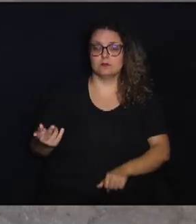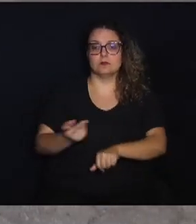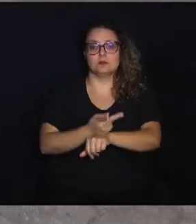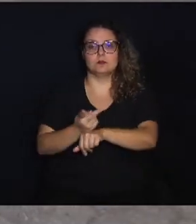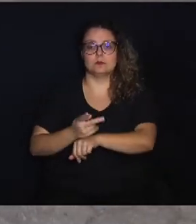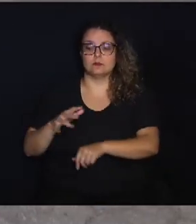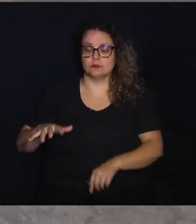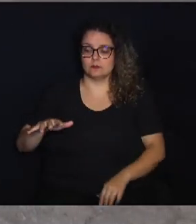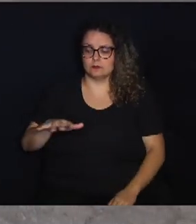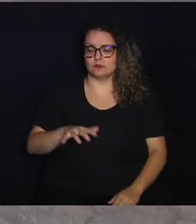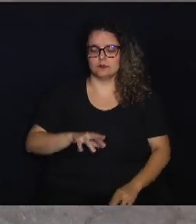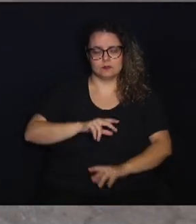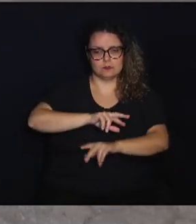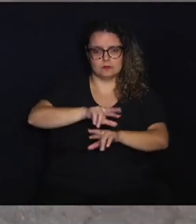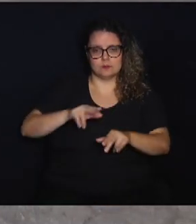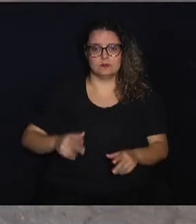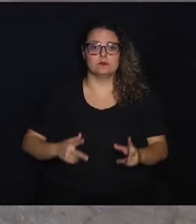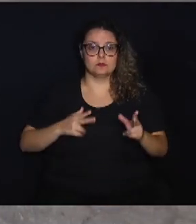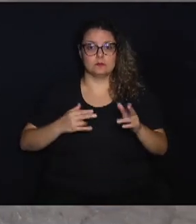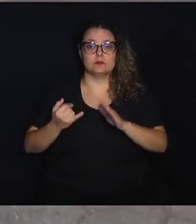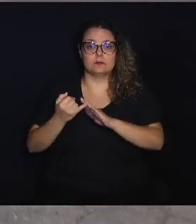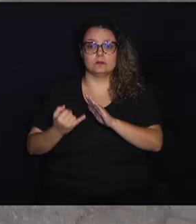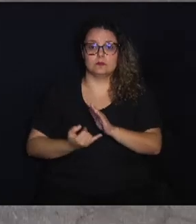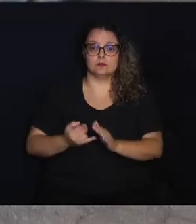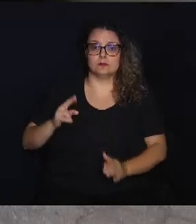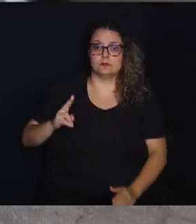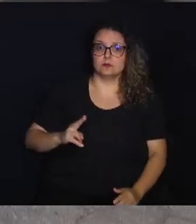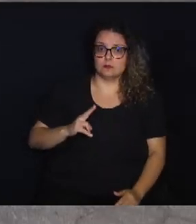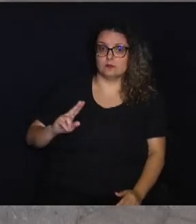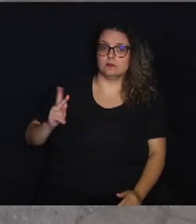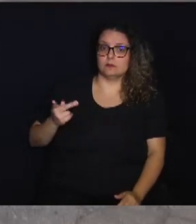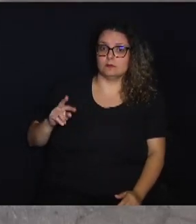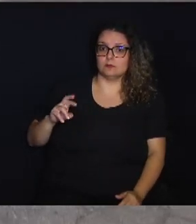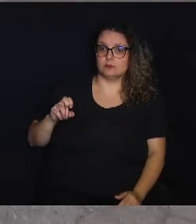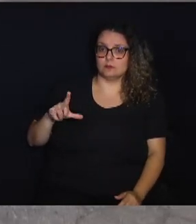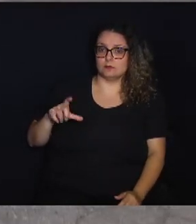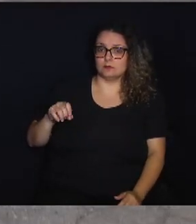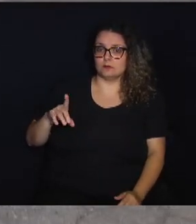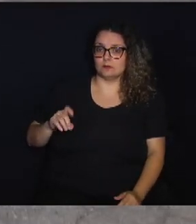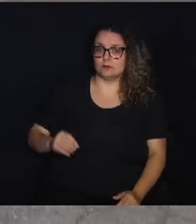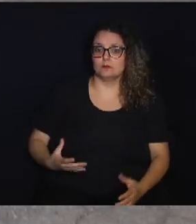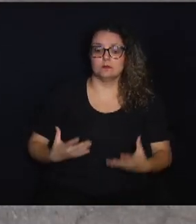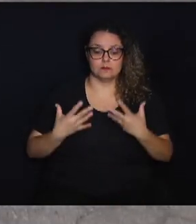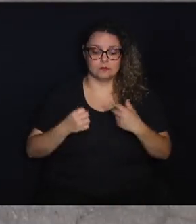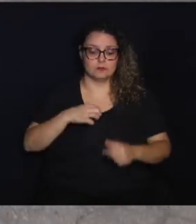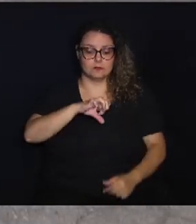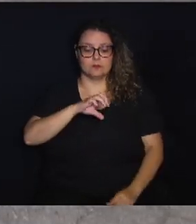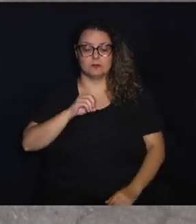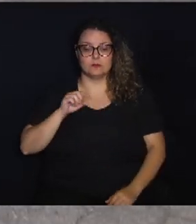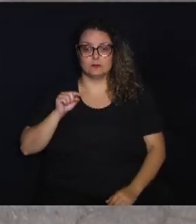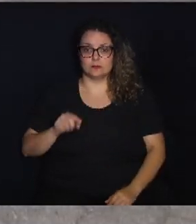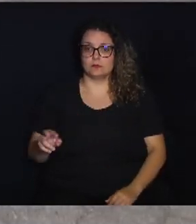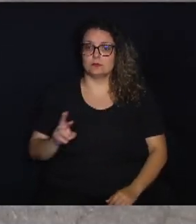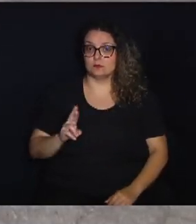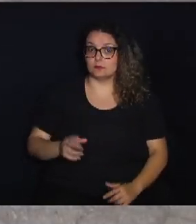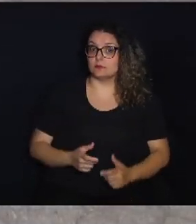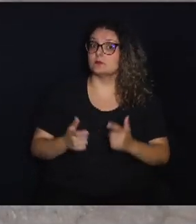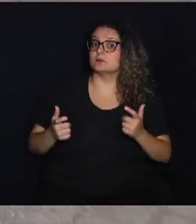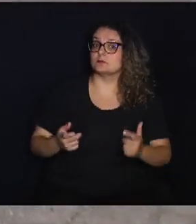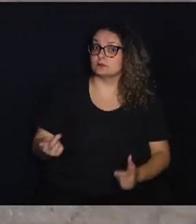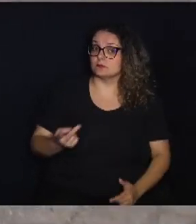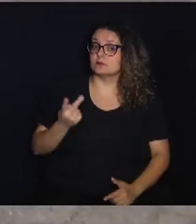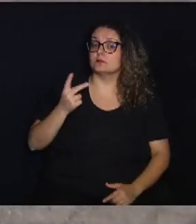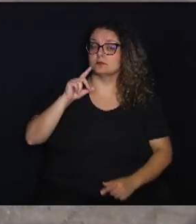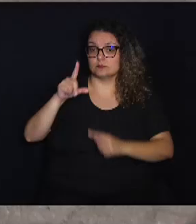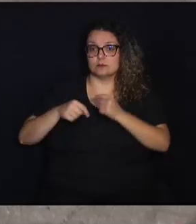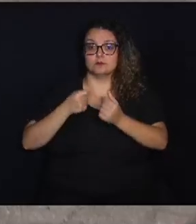de atuação, como o Instituto Padre Haroldo, que vai receber R$90 mil, o maior valor destinado